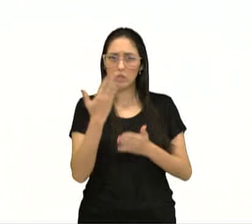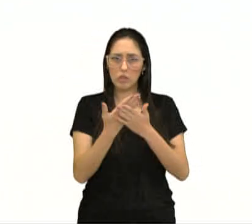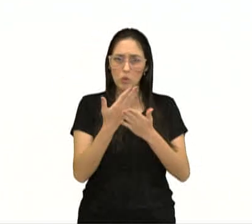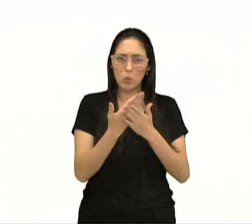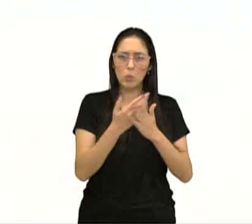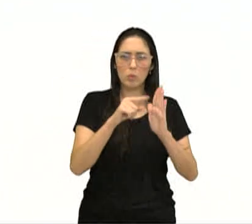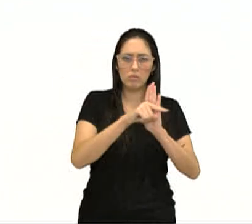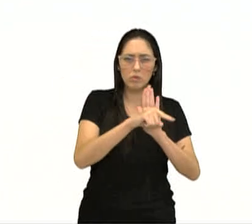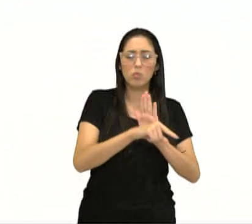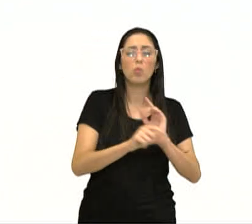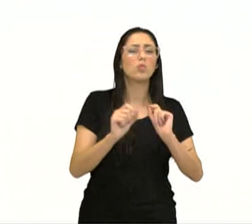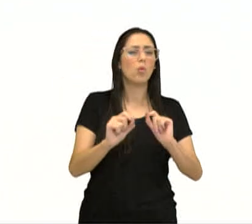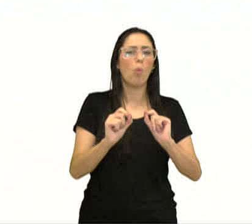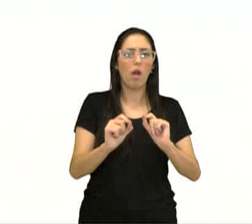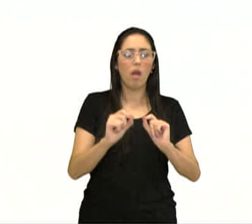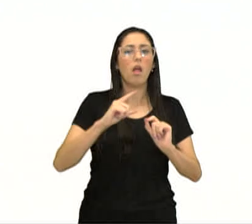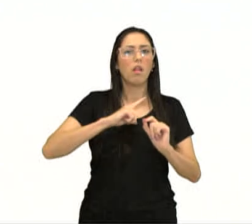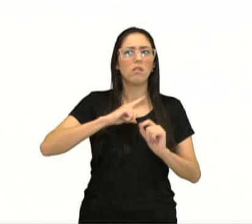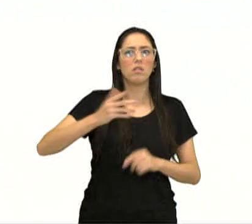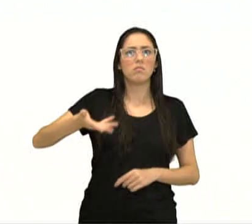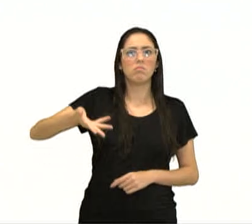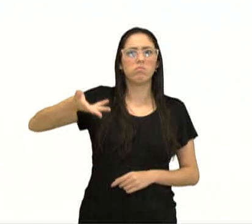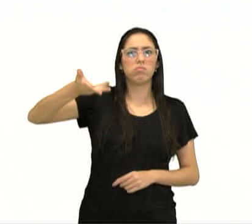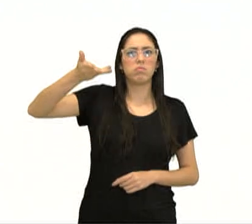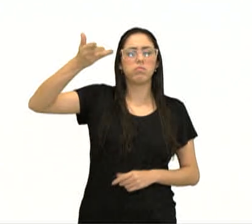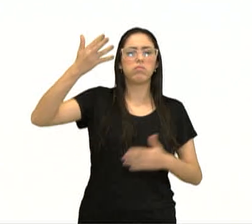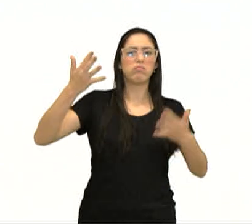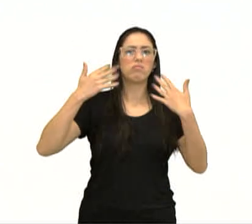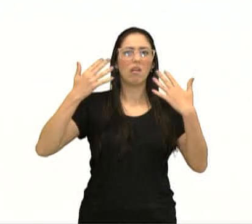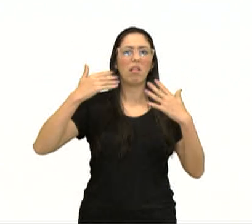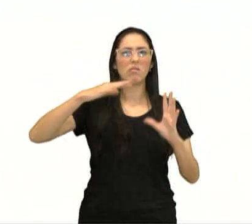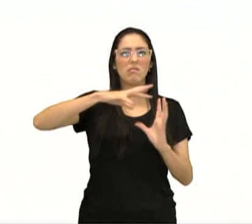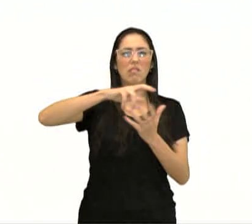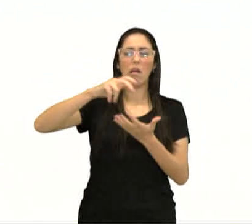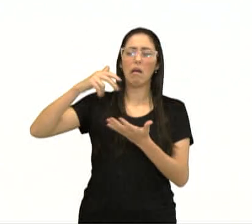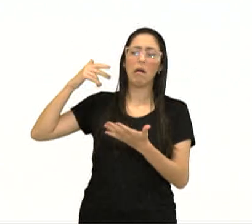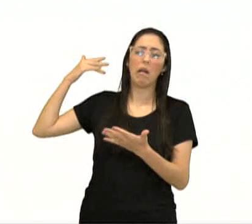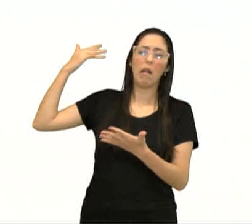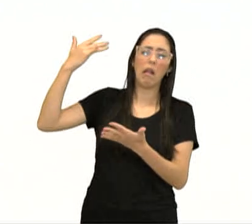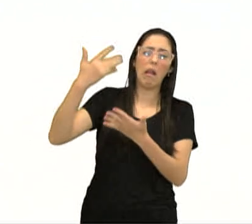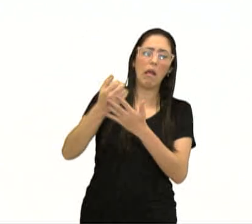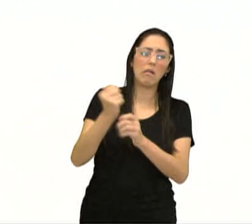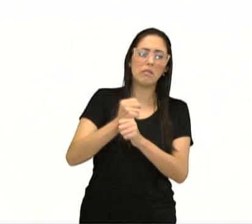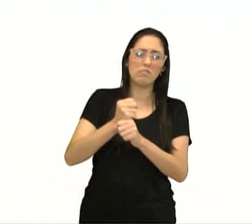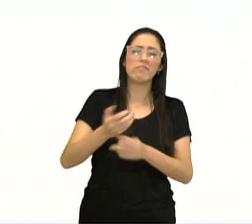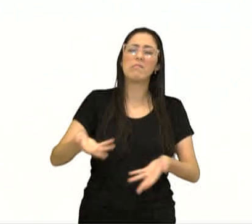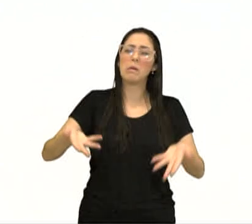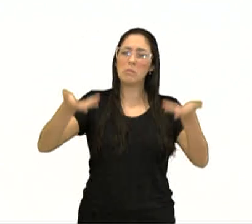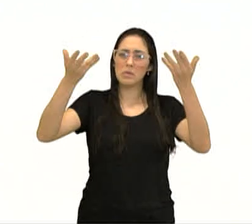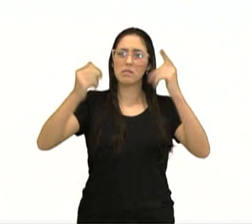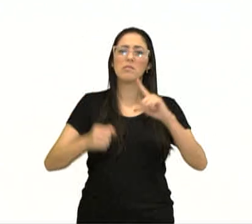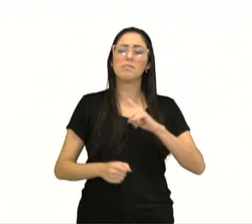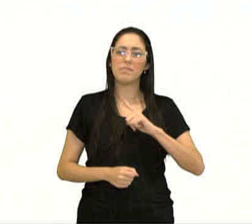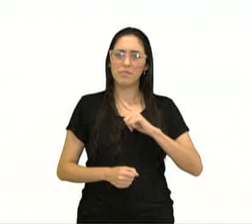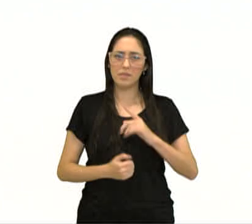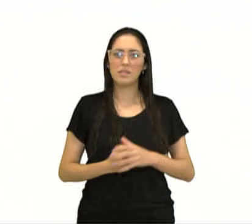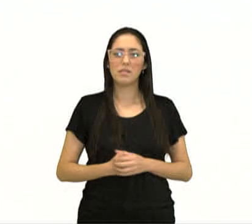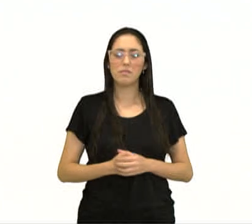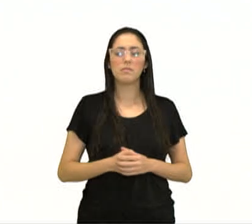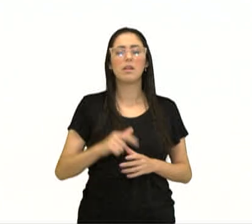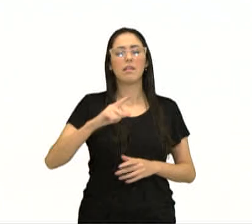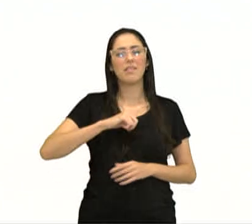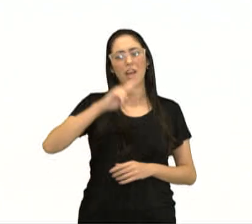um aumento na temperatura ao longo da história do nosso planeta. Um exemplo desses estudos é quando analisa-se na